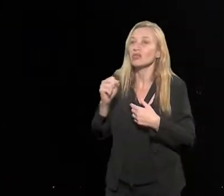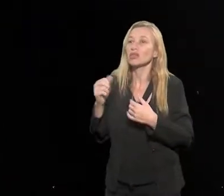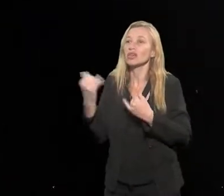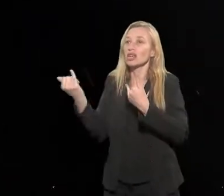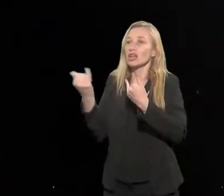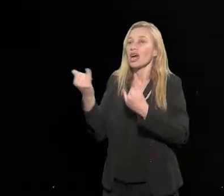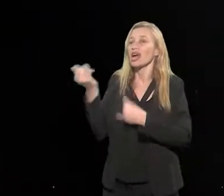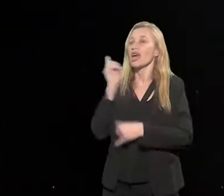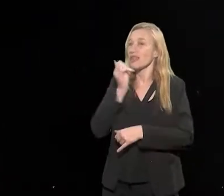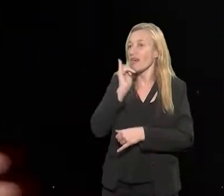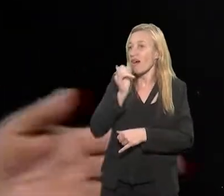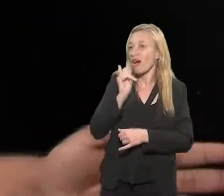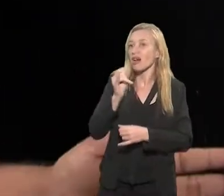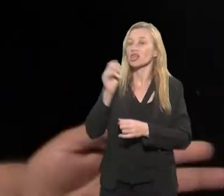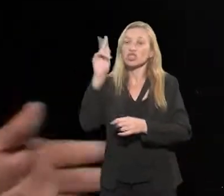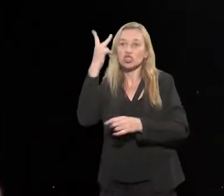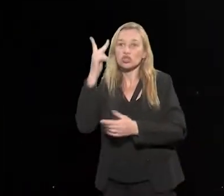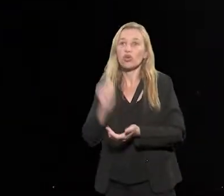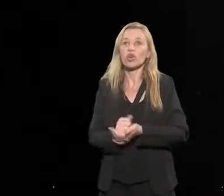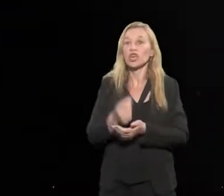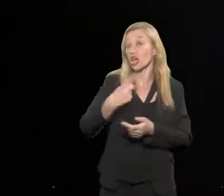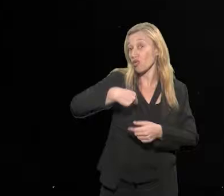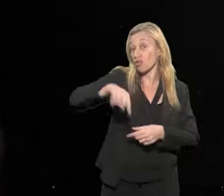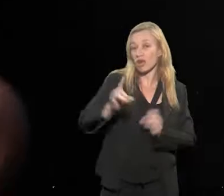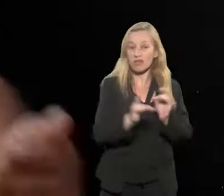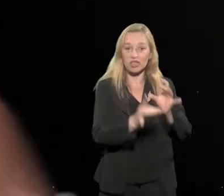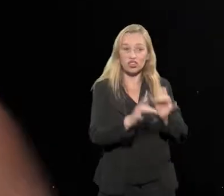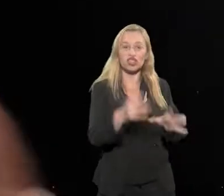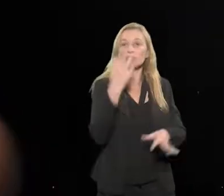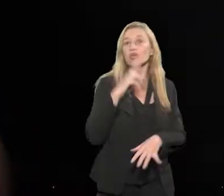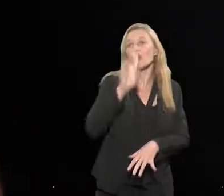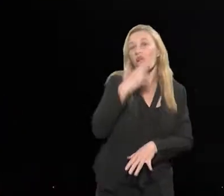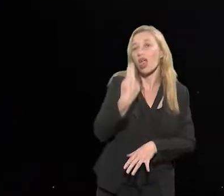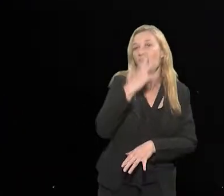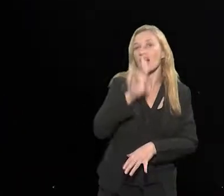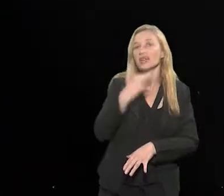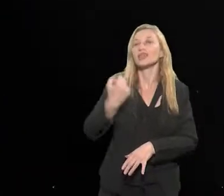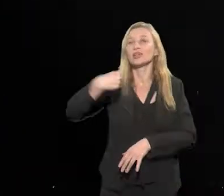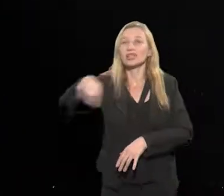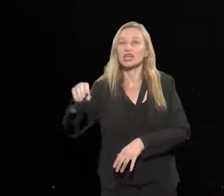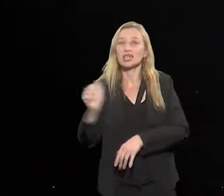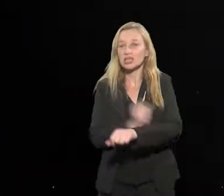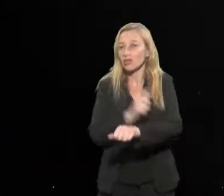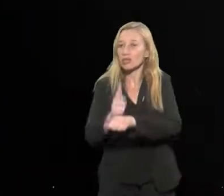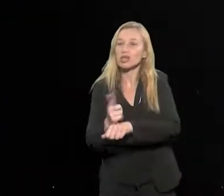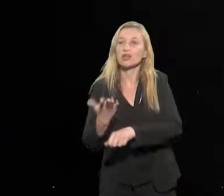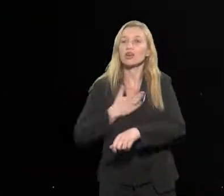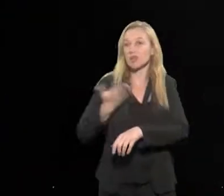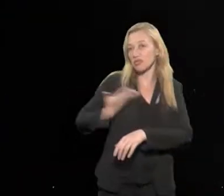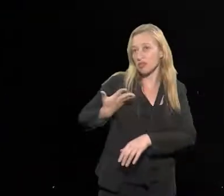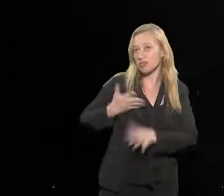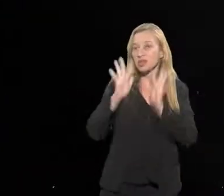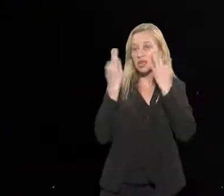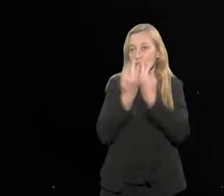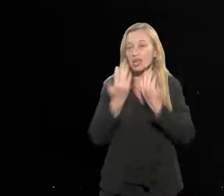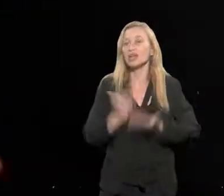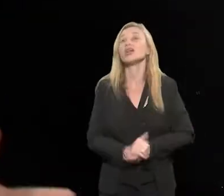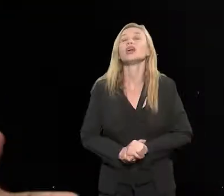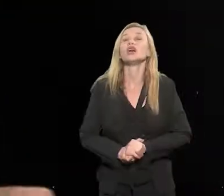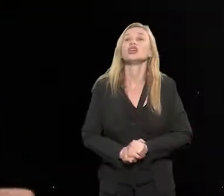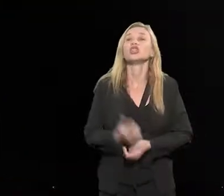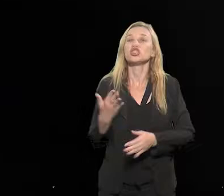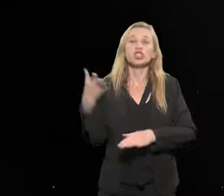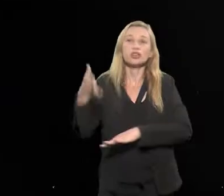um pouco isso que me levou, por exemplo, a vender picolé, né? Ir passar umas férias em São Gonçalo com a minha família,